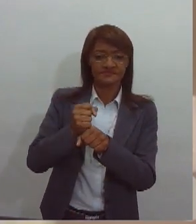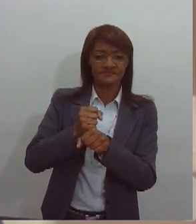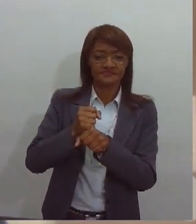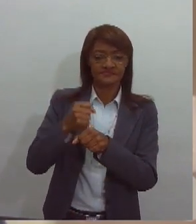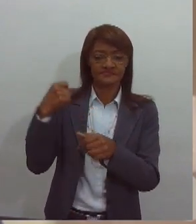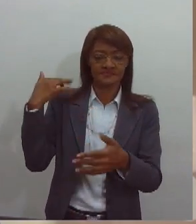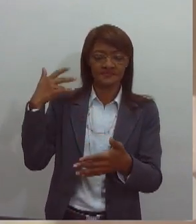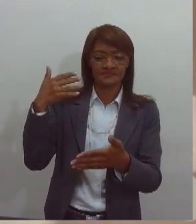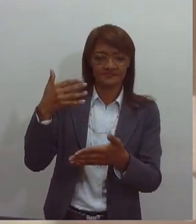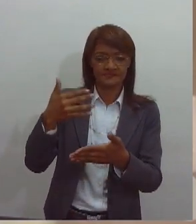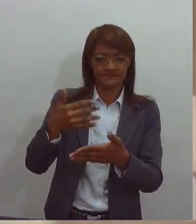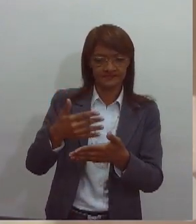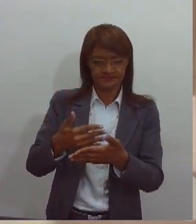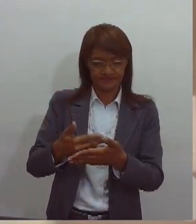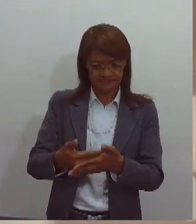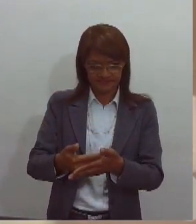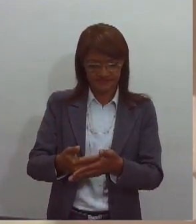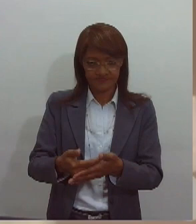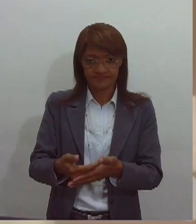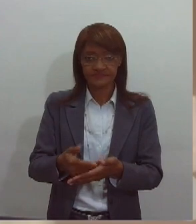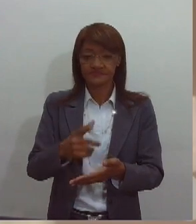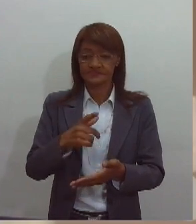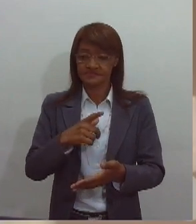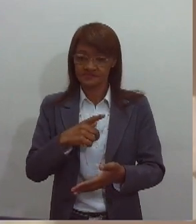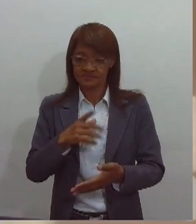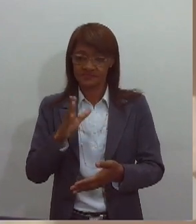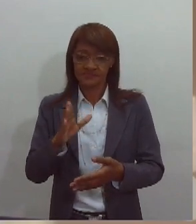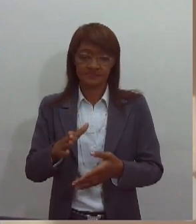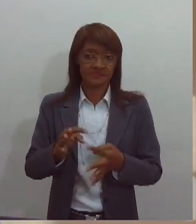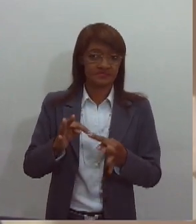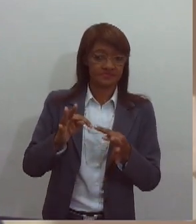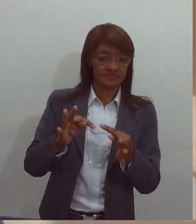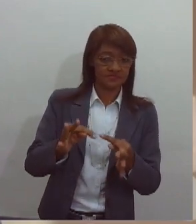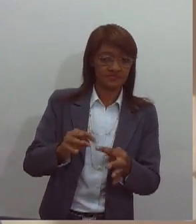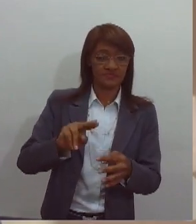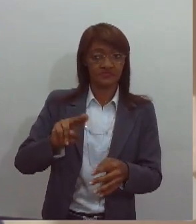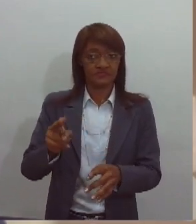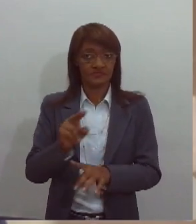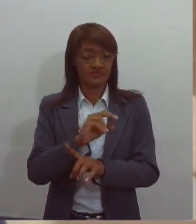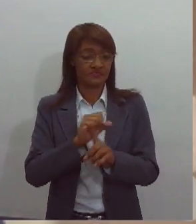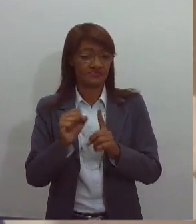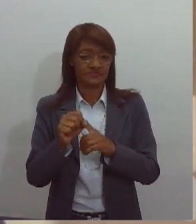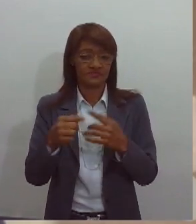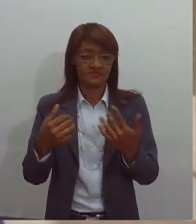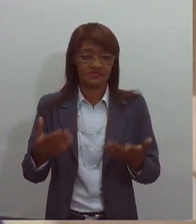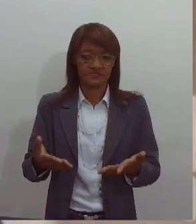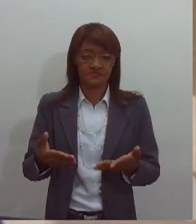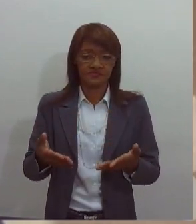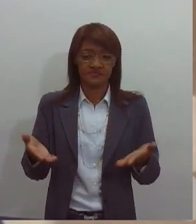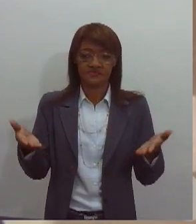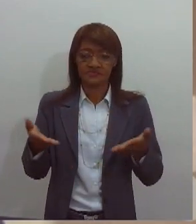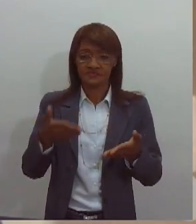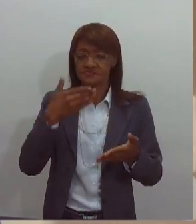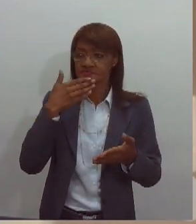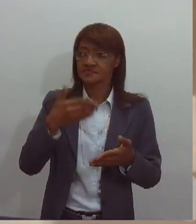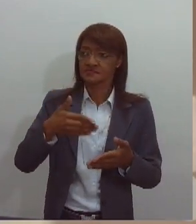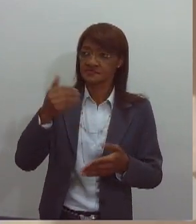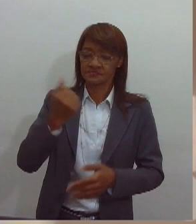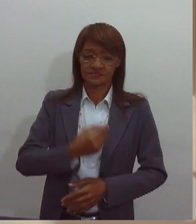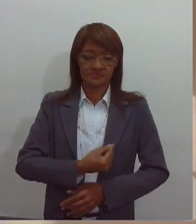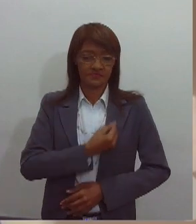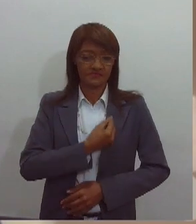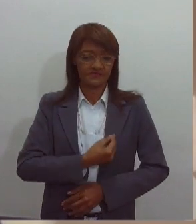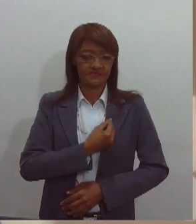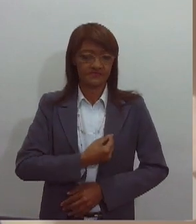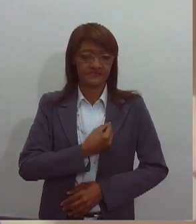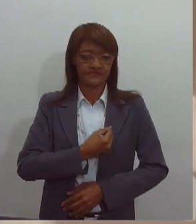algumas inovações, sejam elas tecnológicas ou sociais, para trazer melhorias, tanto de qualidade de vida, como melhoria de acesso a